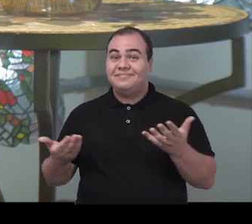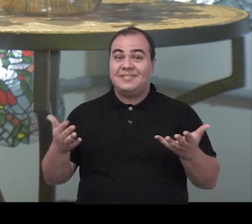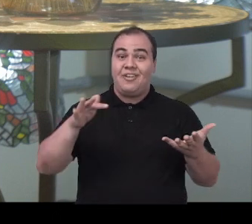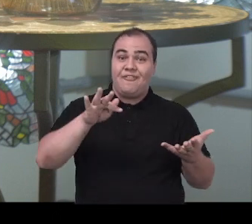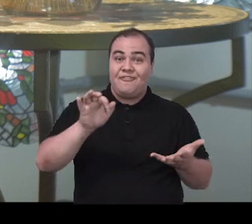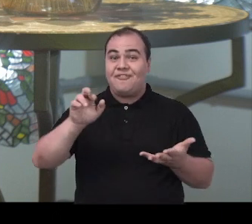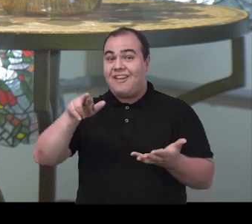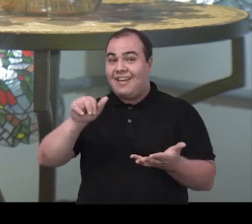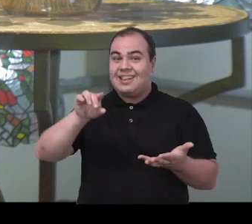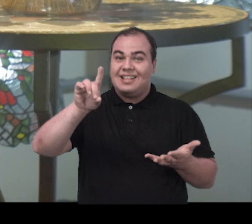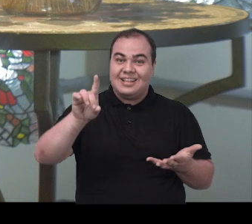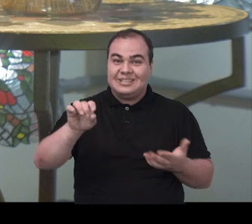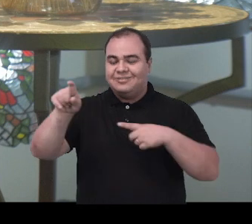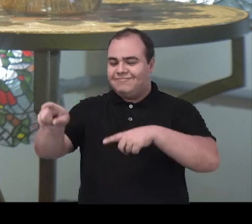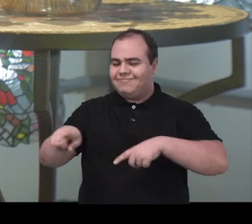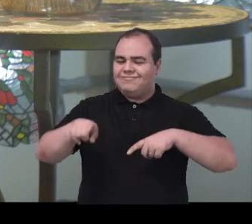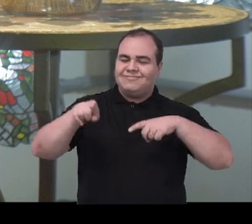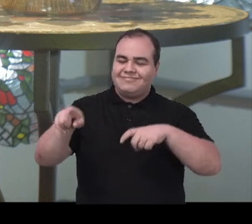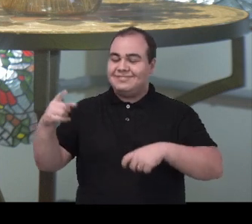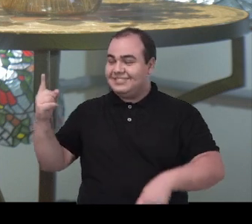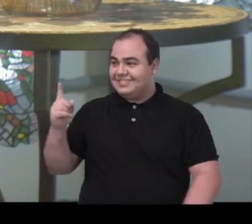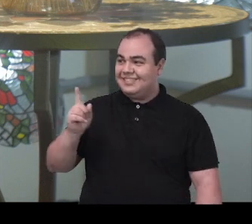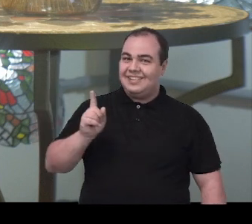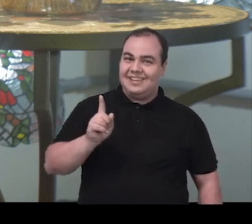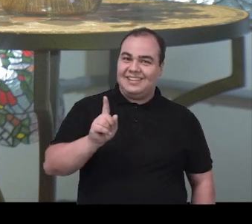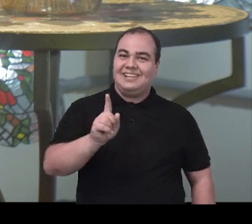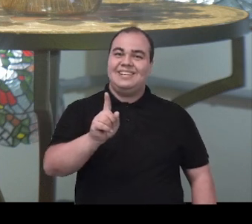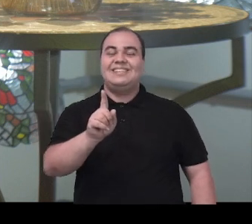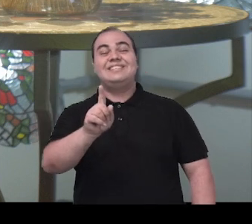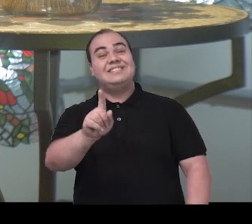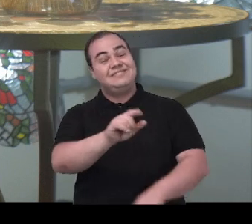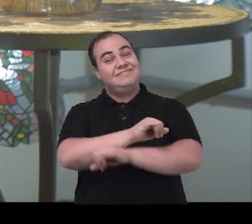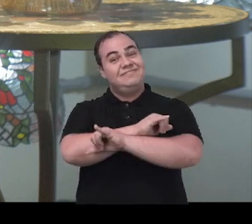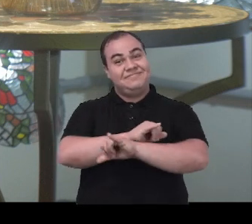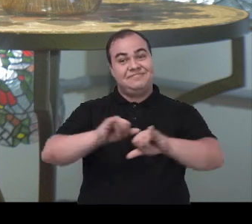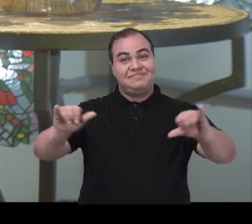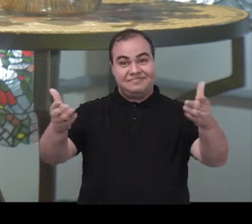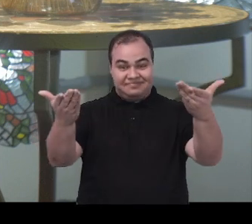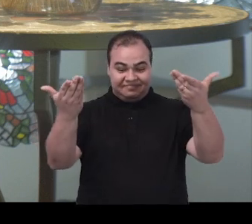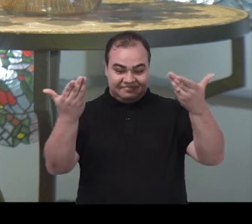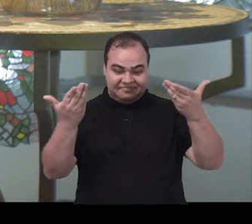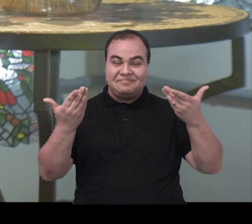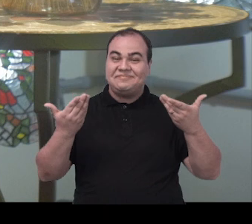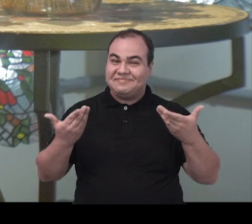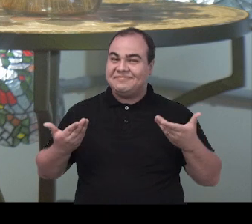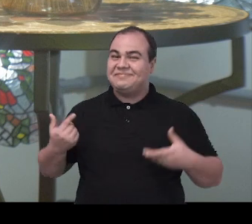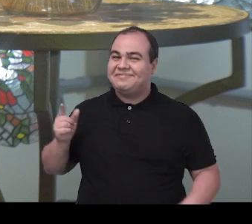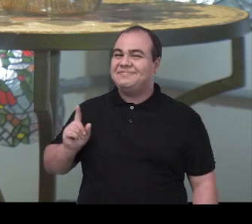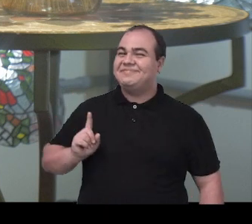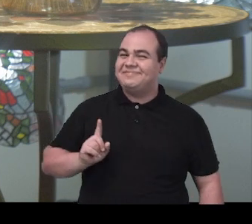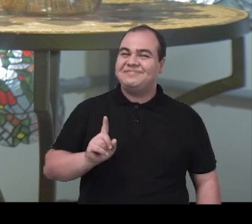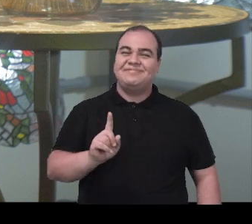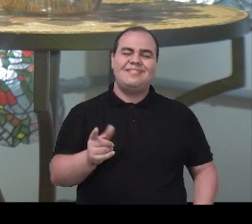O Fernando sertanejo já chegou no bailão, já chegou no bailão, já chegou